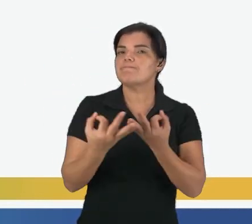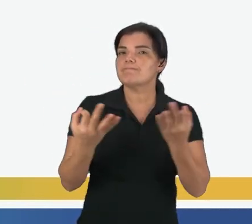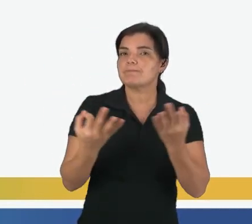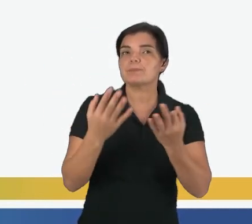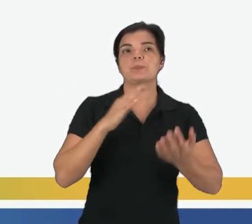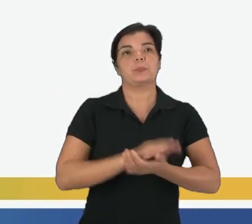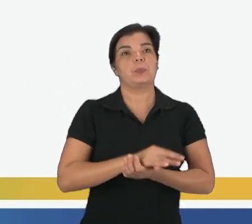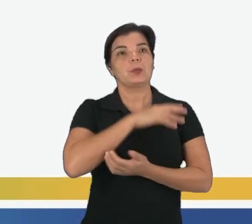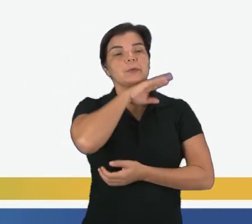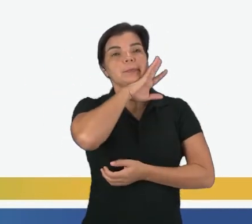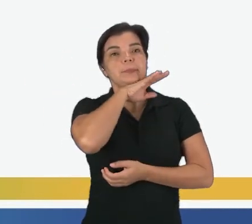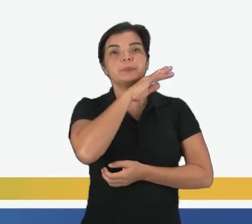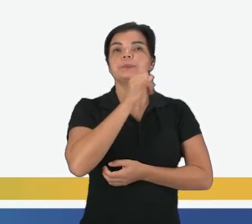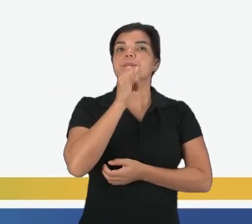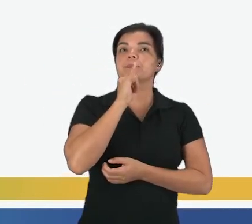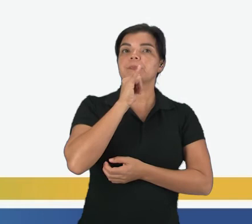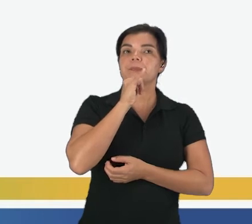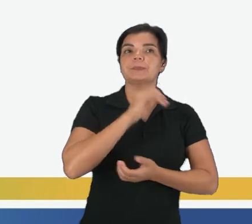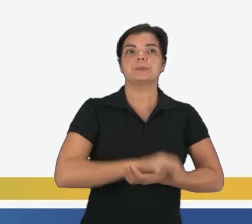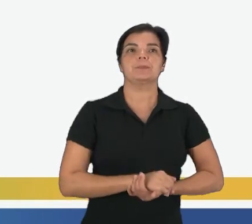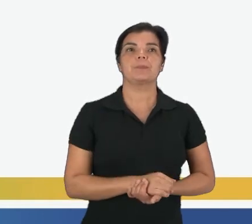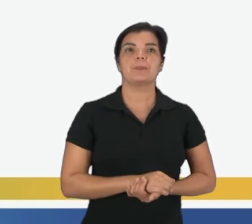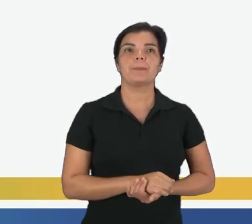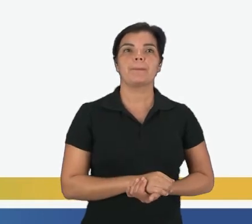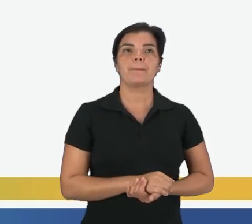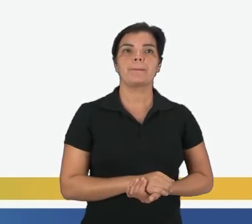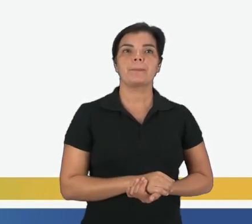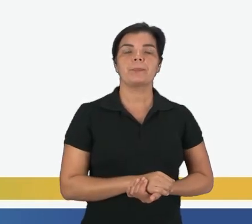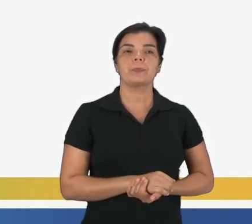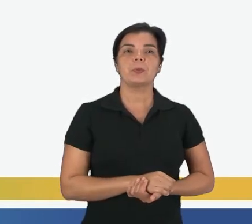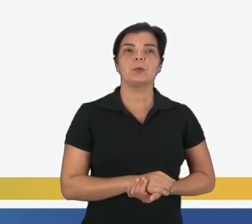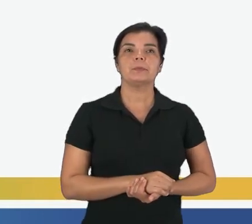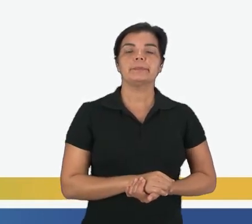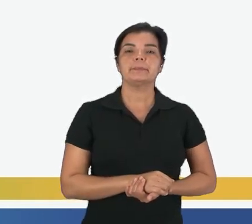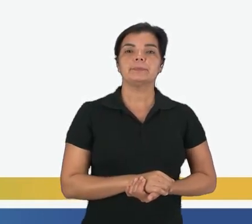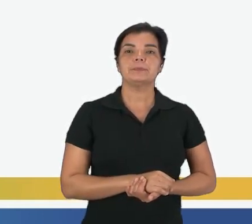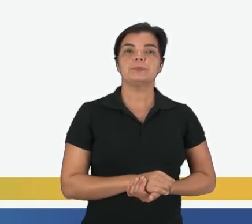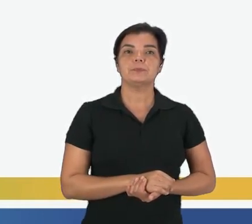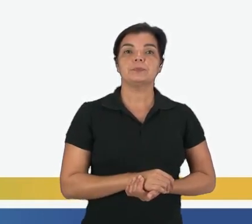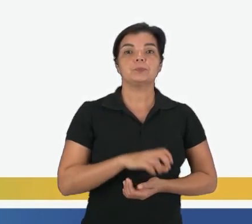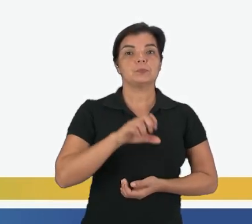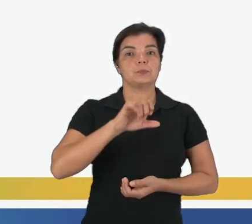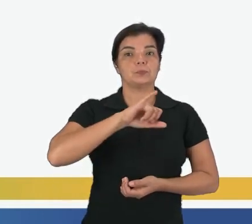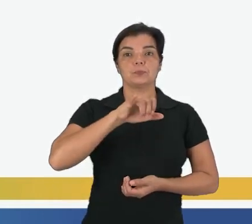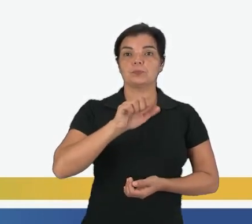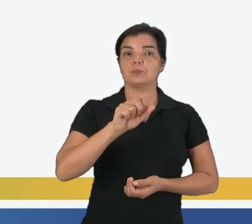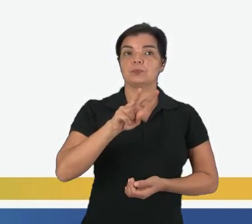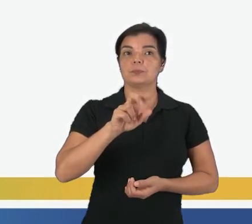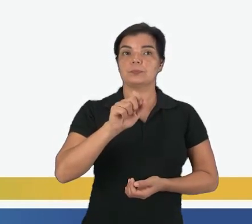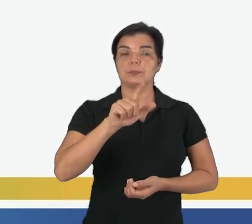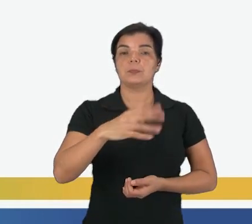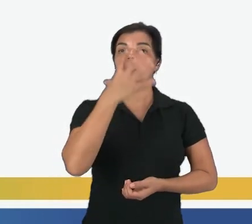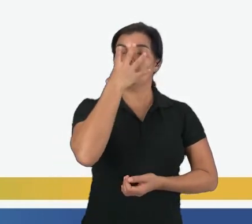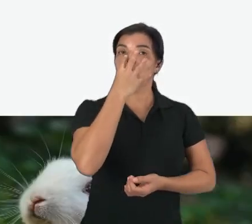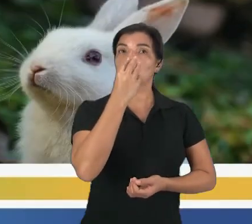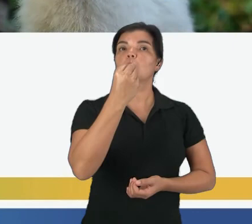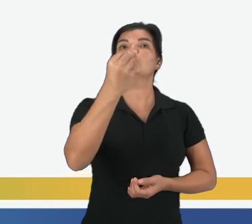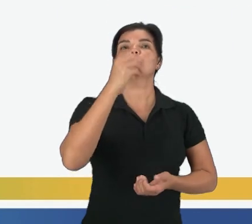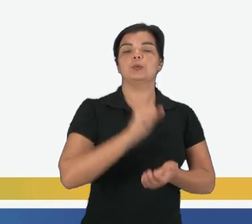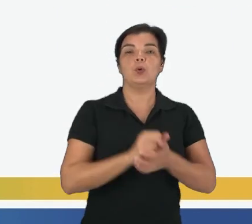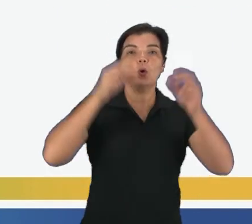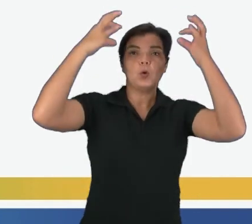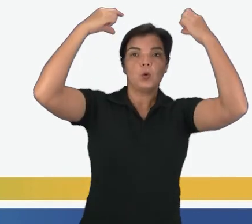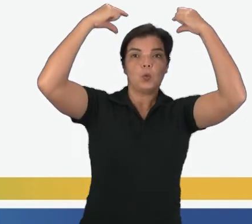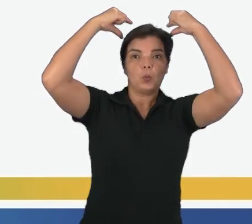esse tipo de animais. Por exemplo, trouxe aqui algum deles. Olha só, o javali, a raposa, o